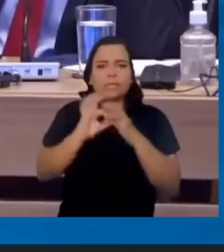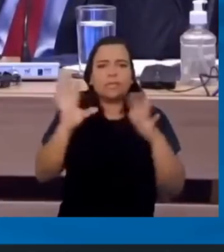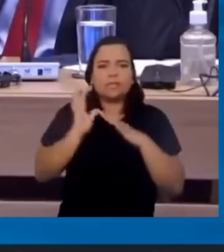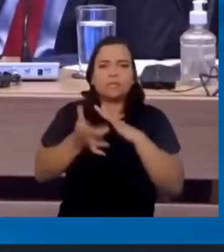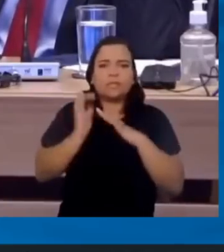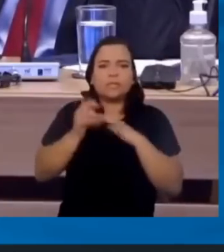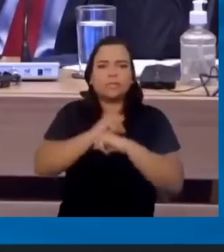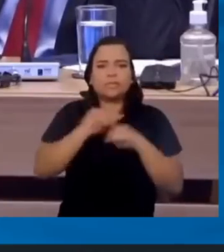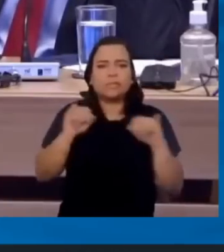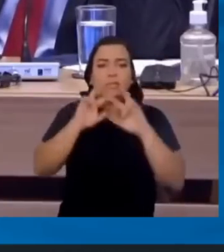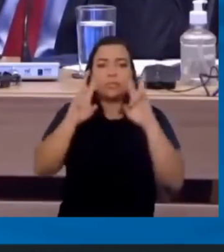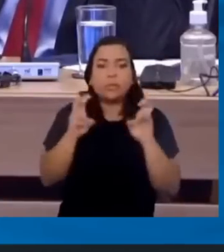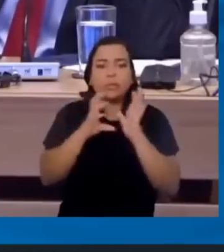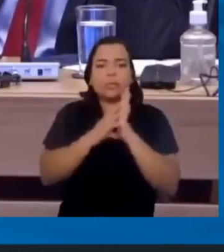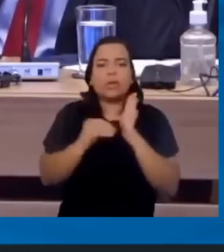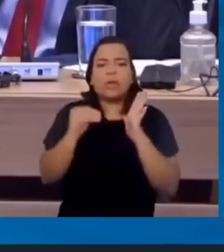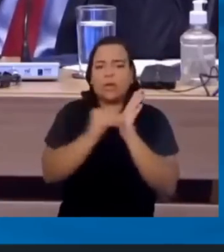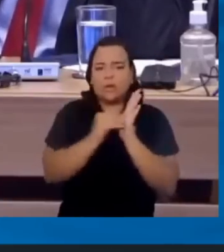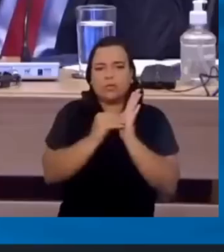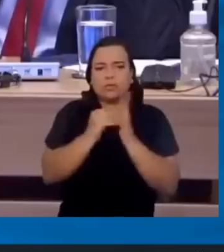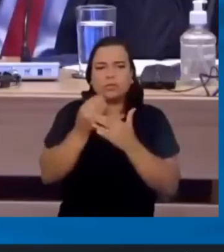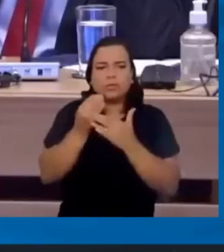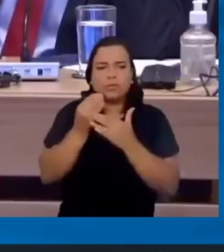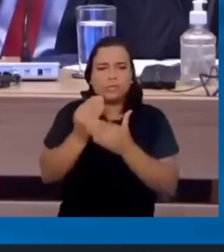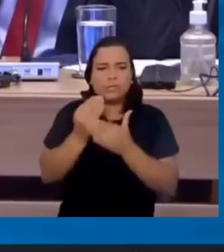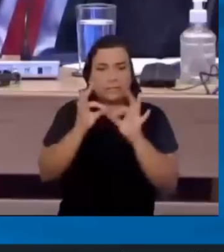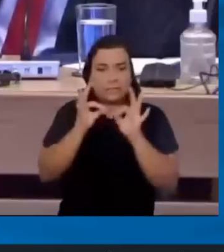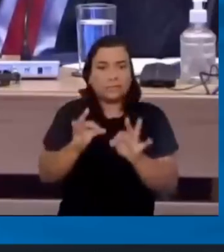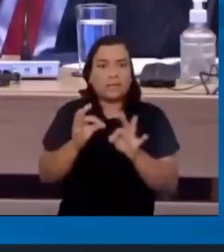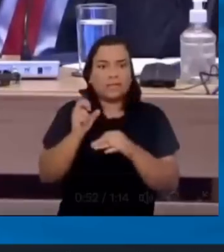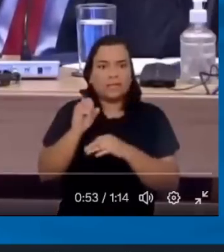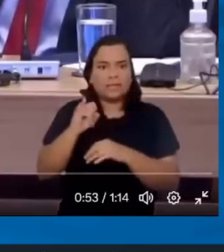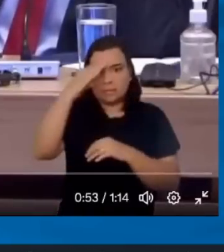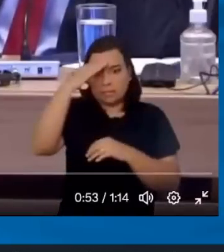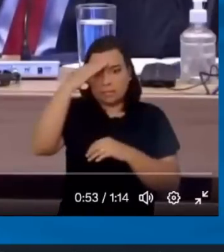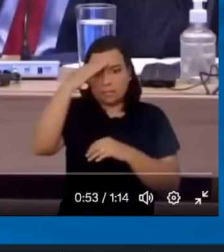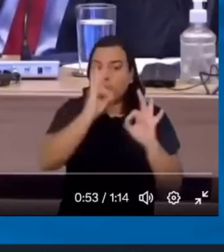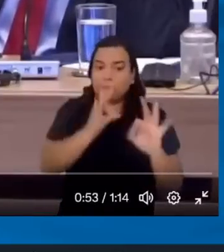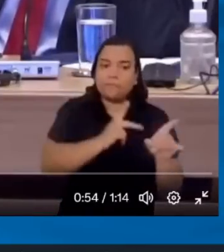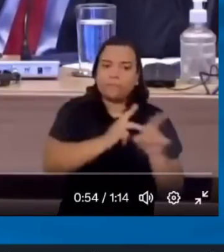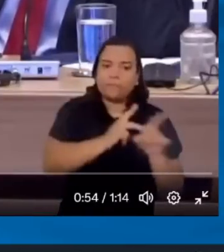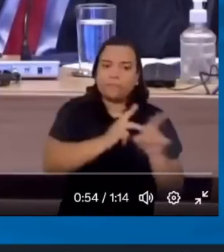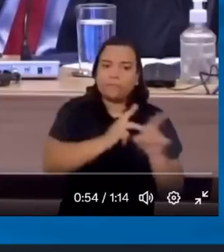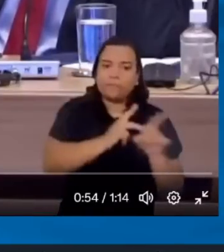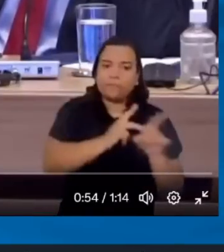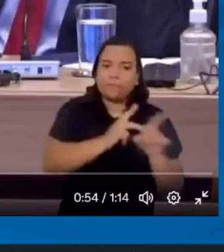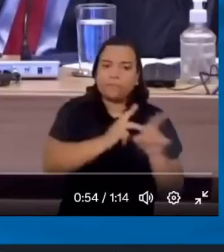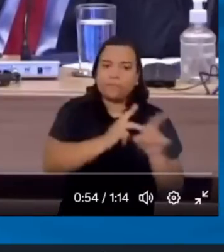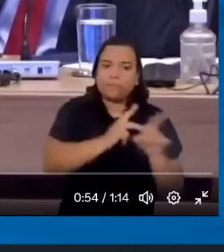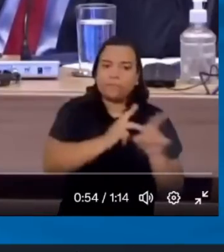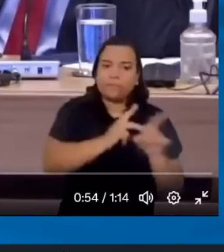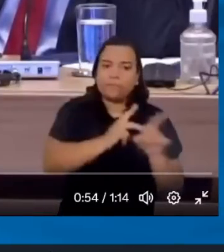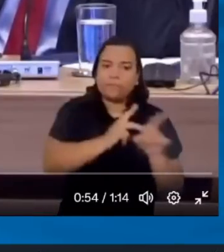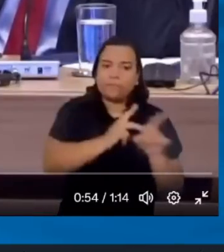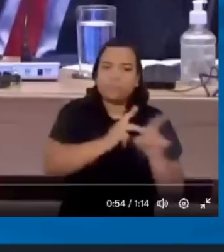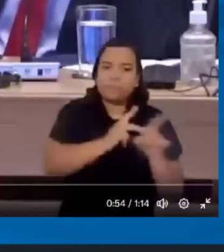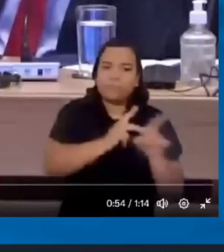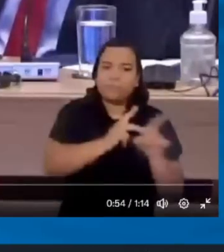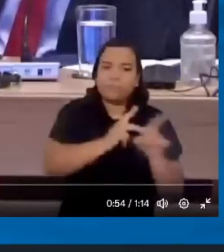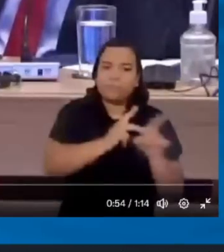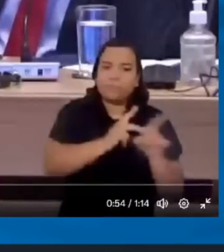sobre esse código que dava a certeza se o Bolsonaro havia ganhado ou não, se o Lula havia ganhado ou não? Quê?